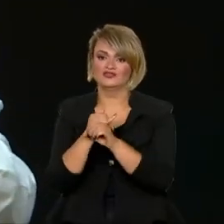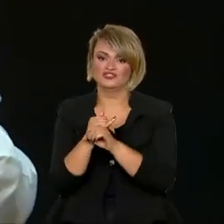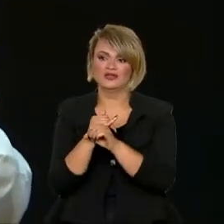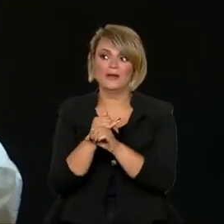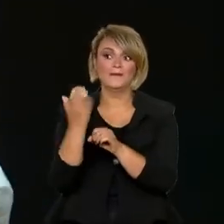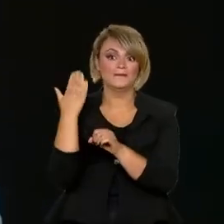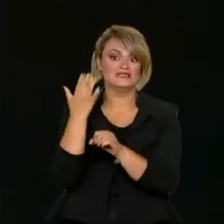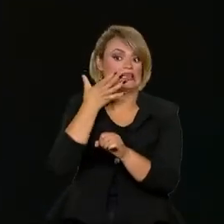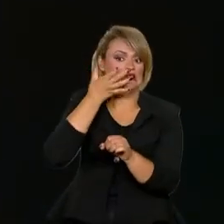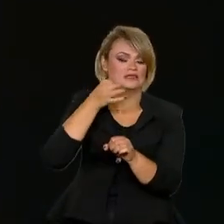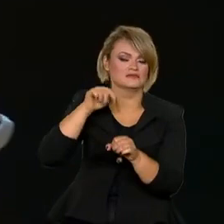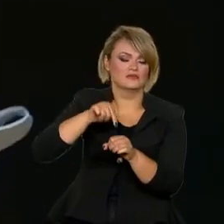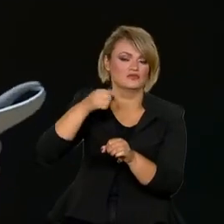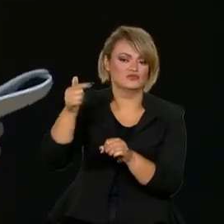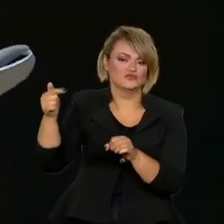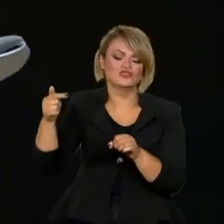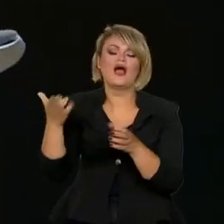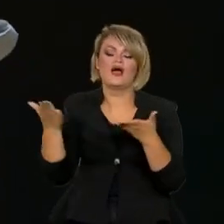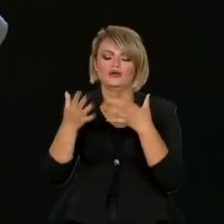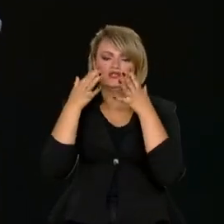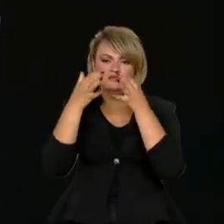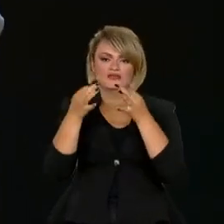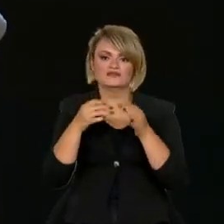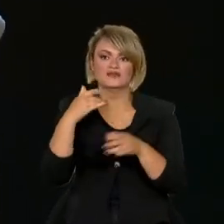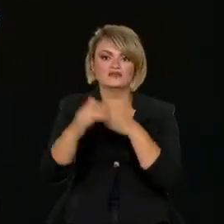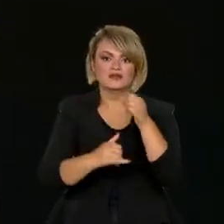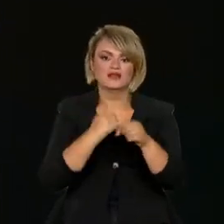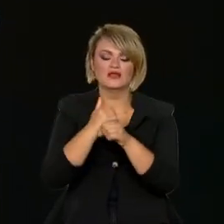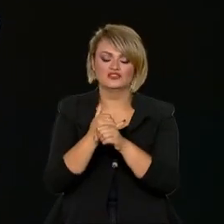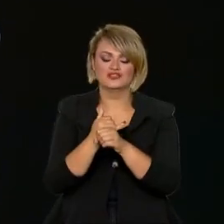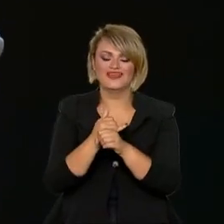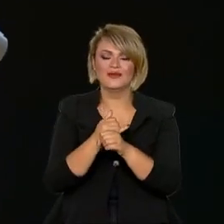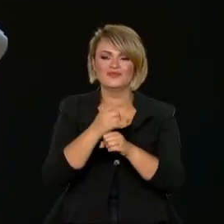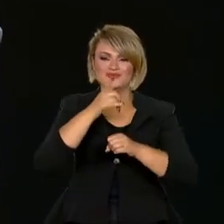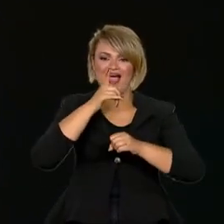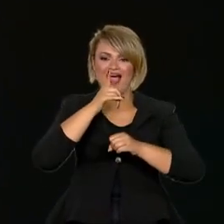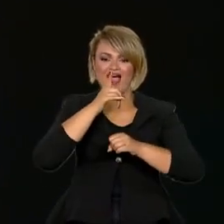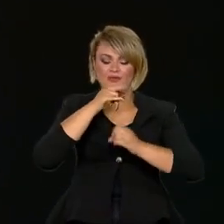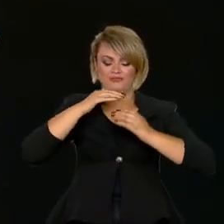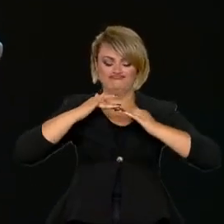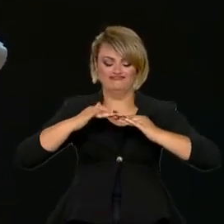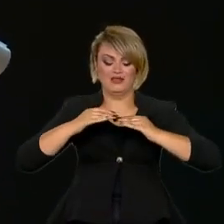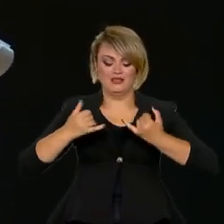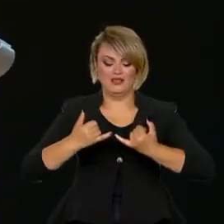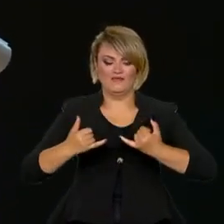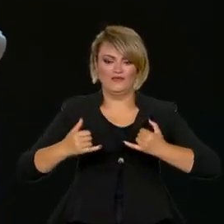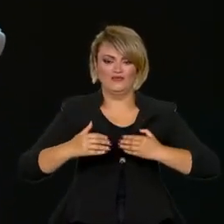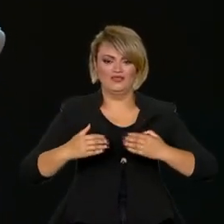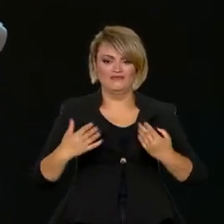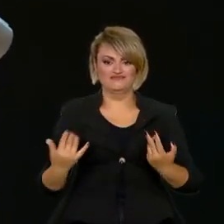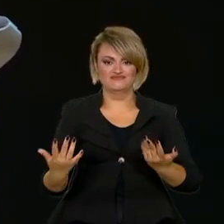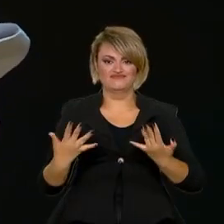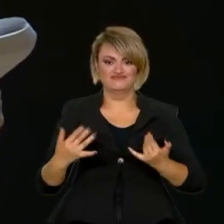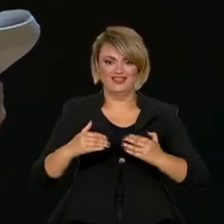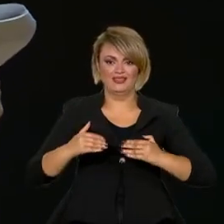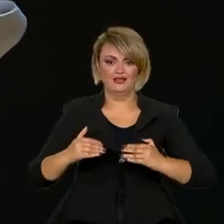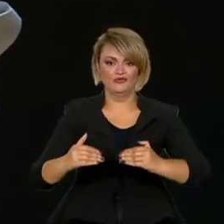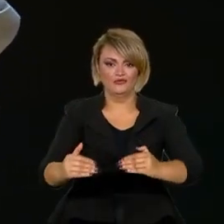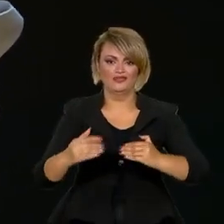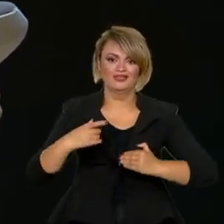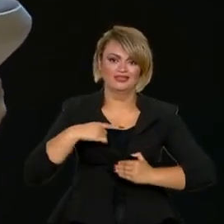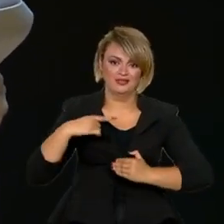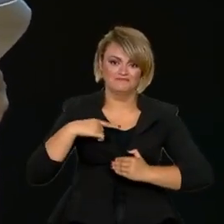havia anteriormente. Nós teremos a continuidade da Infovia da Paraíba, que são 2 mil quilômetros de fibra ótica,